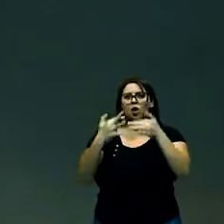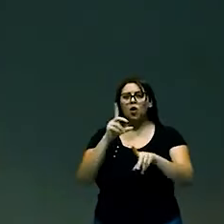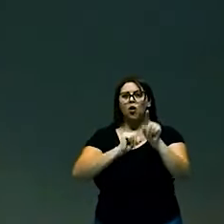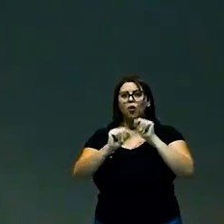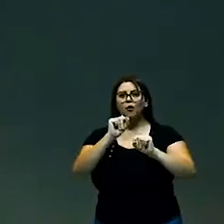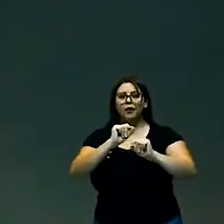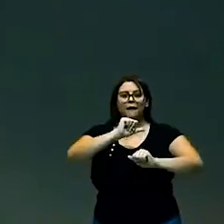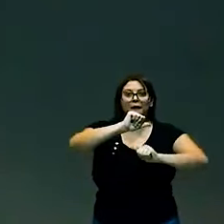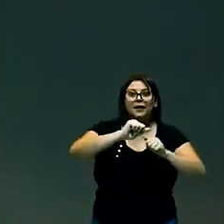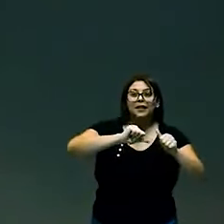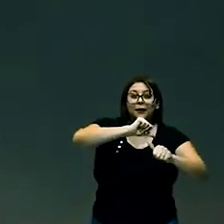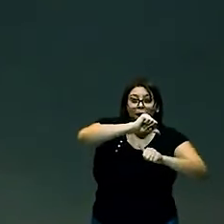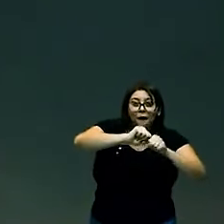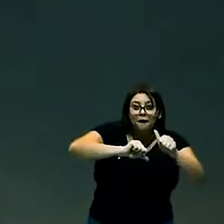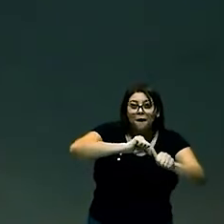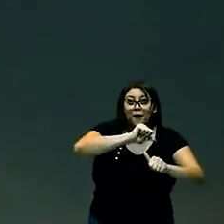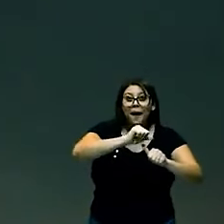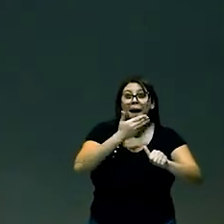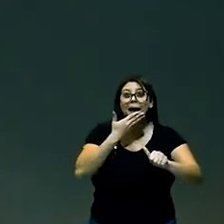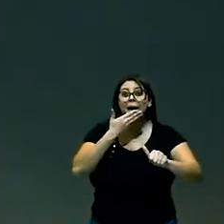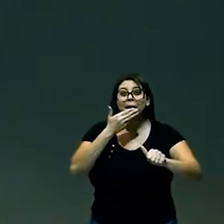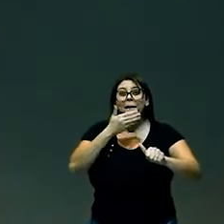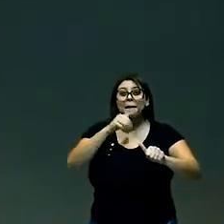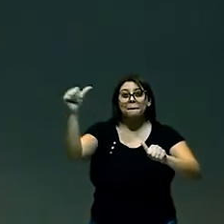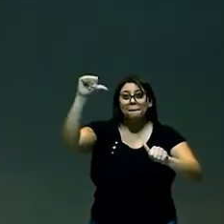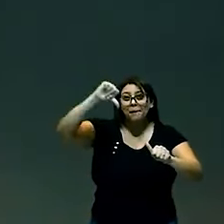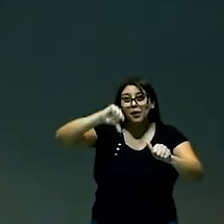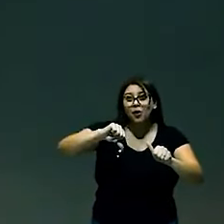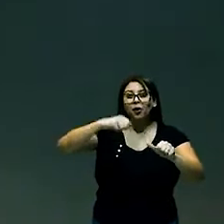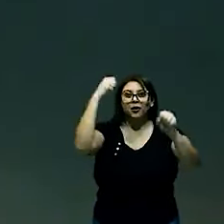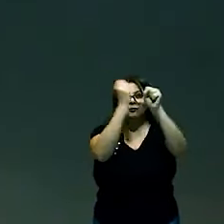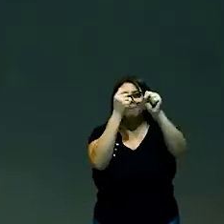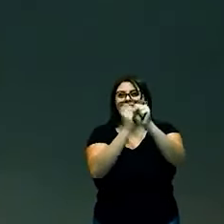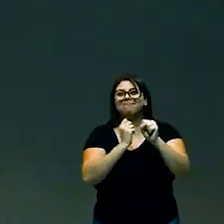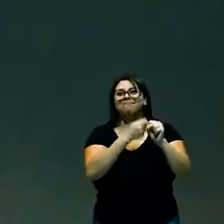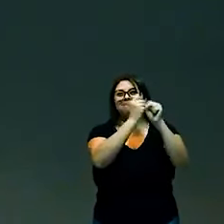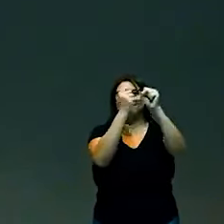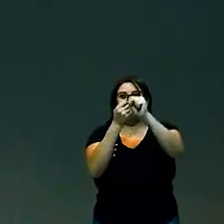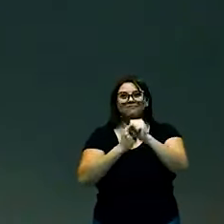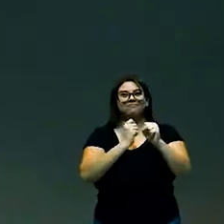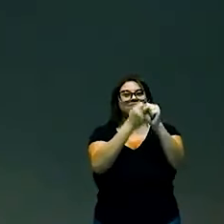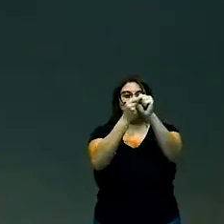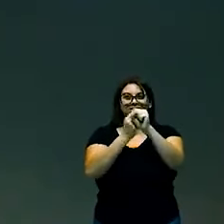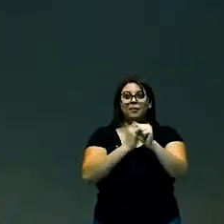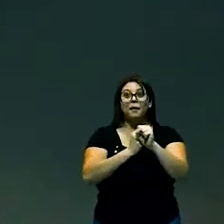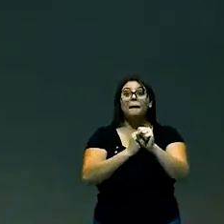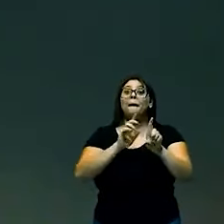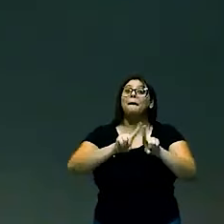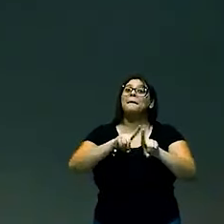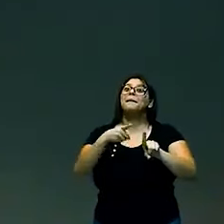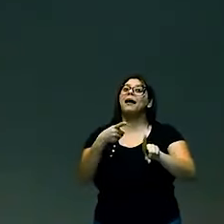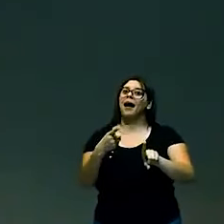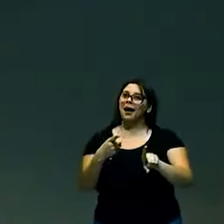Dá trabalho, deixa muita gente estressada. Mas às vezes é necessário, né? Não dá